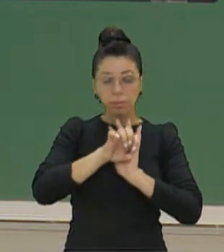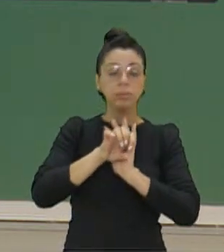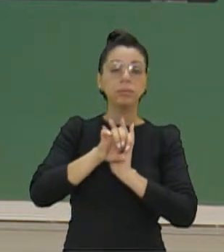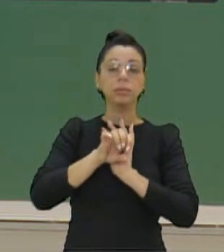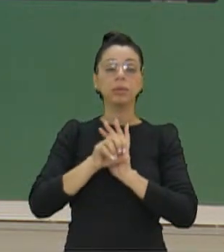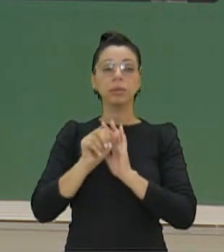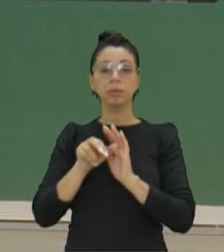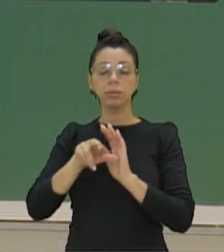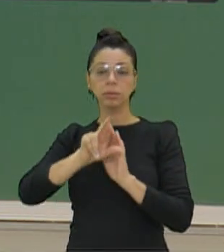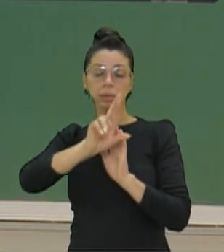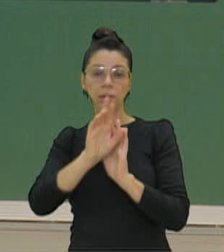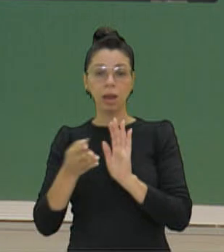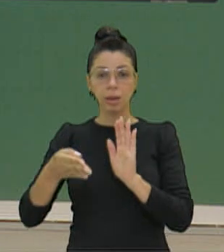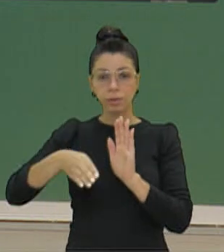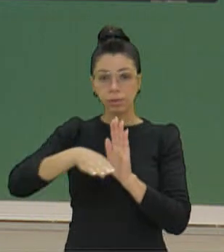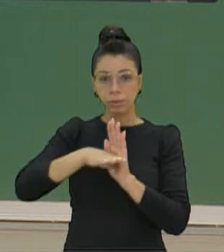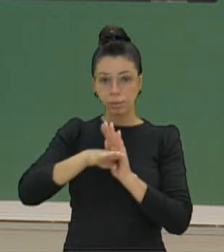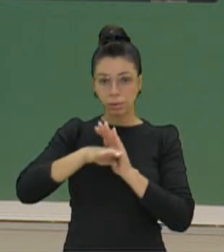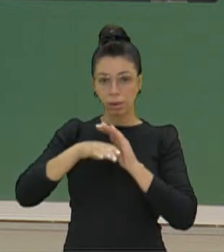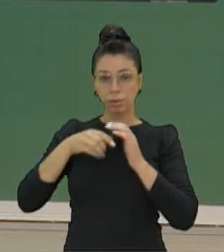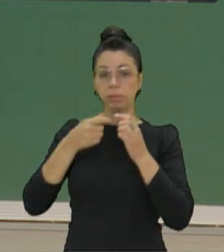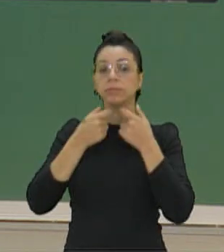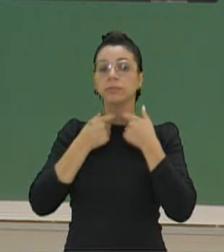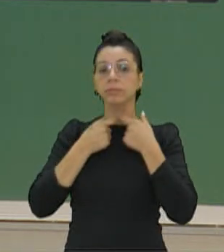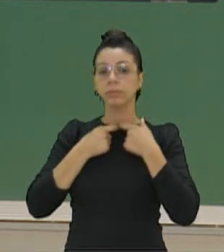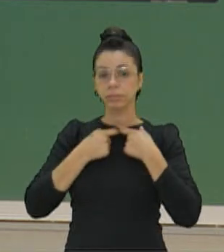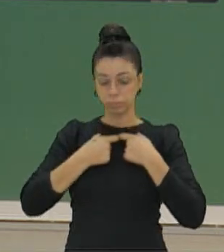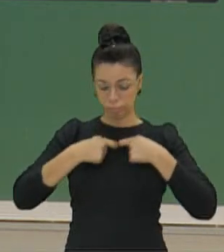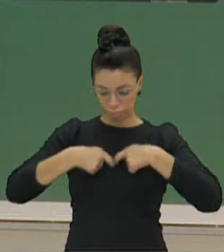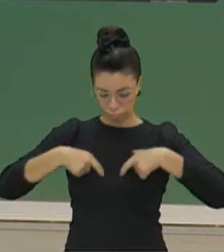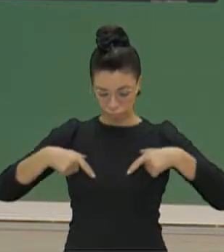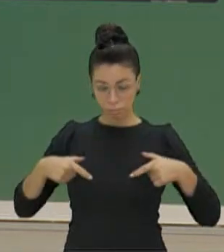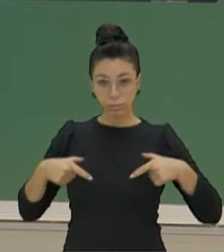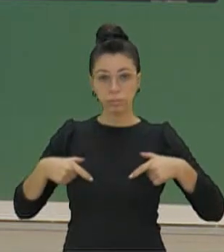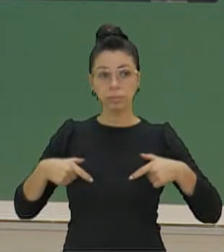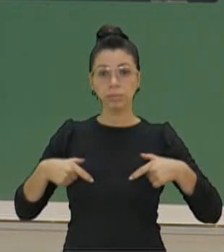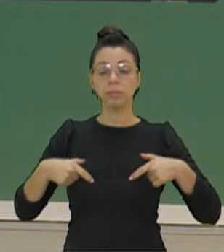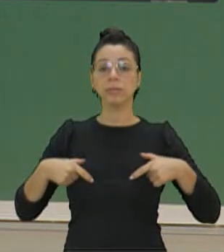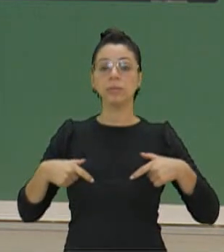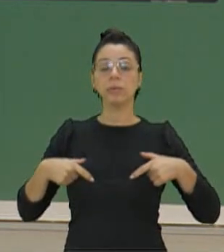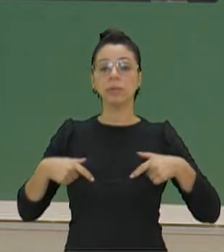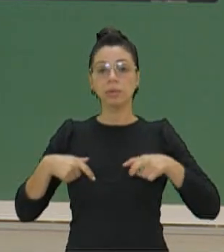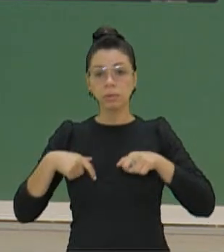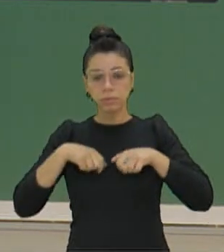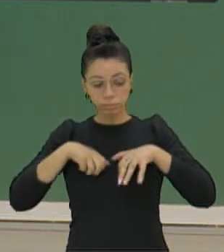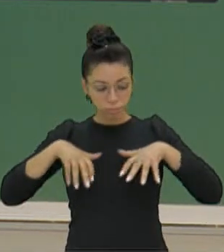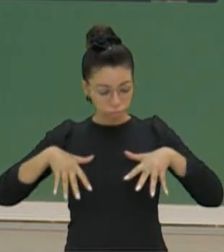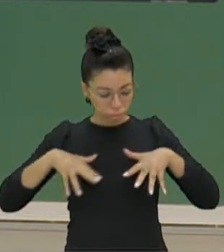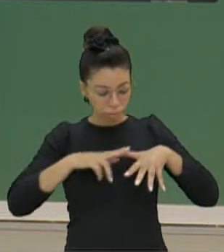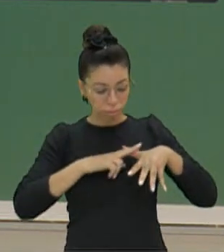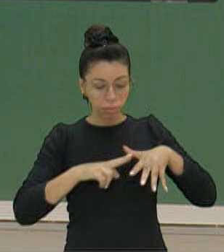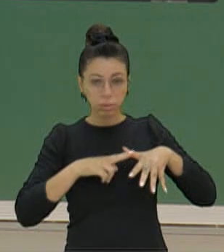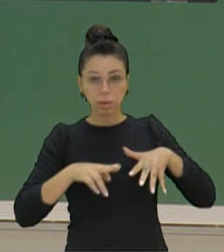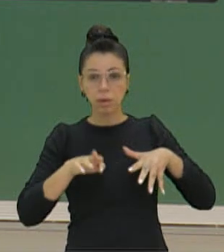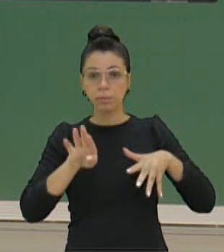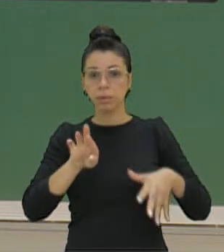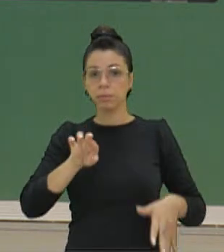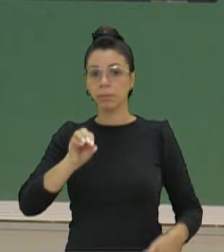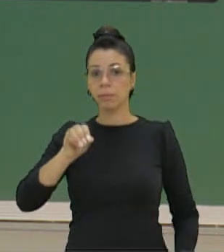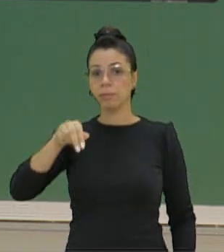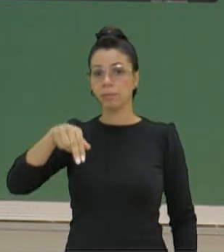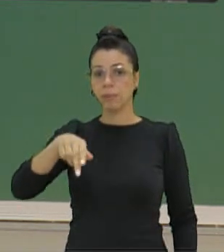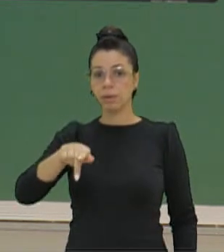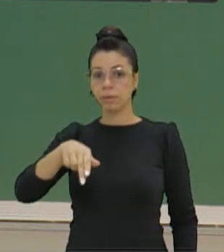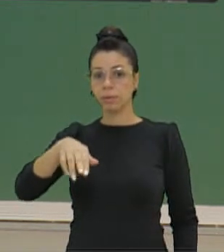aí chega lá nos brônquios, os brônquios se ramificam, formando os bronquíolos, o ar passa e